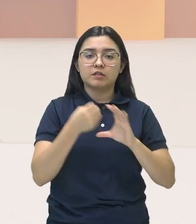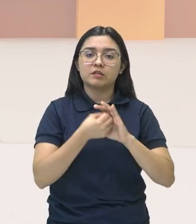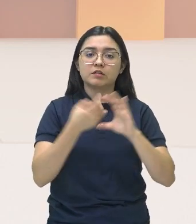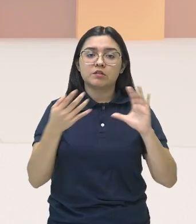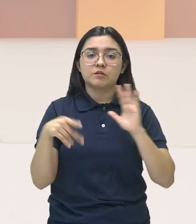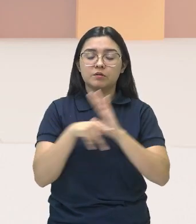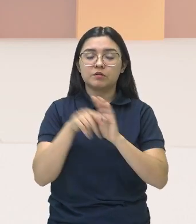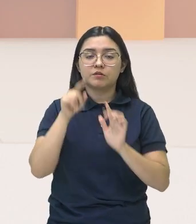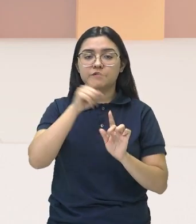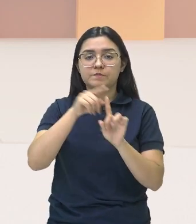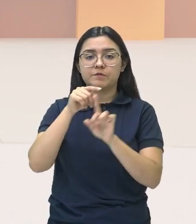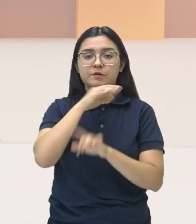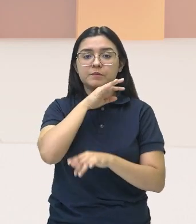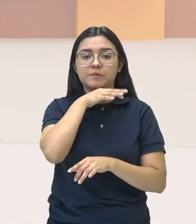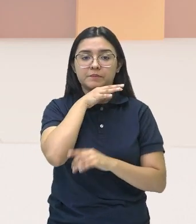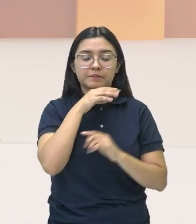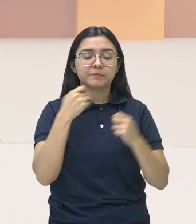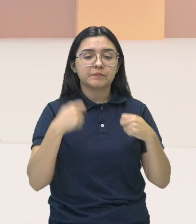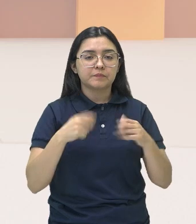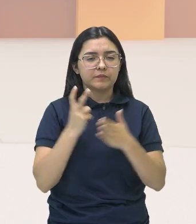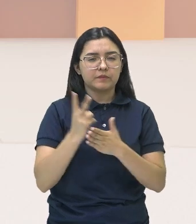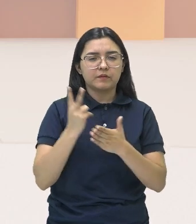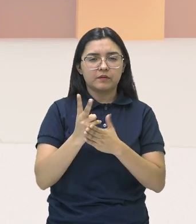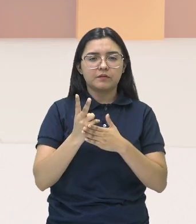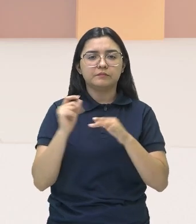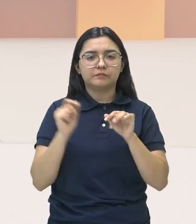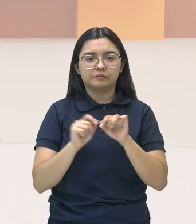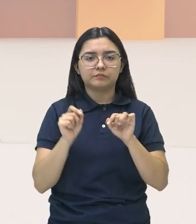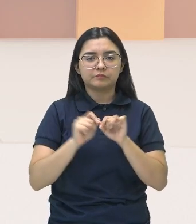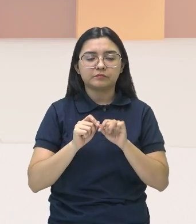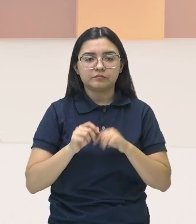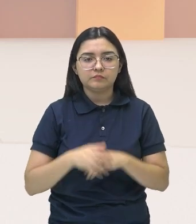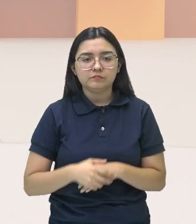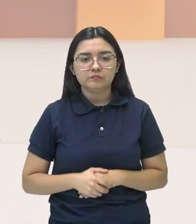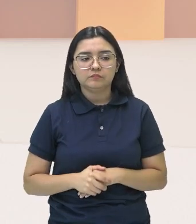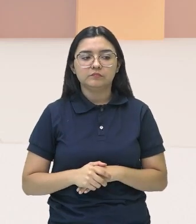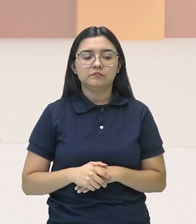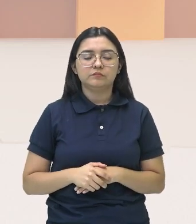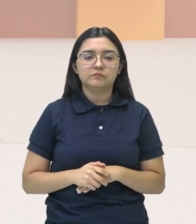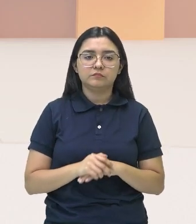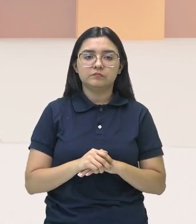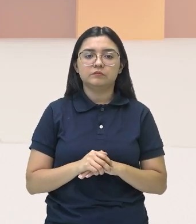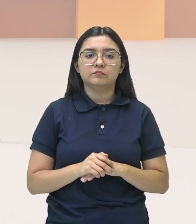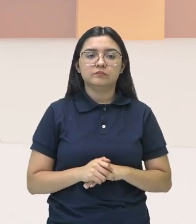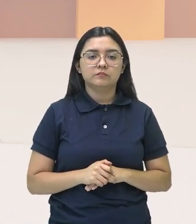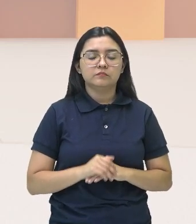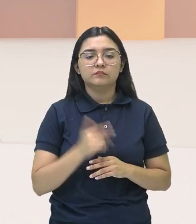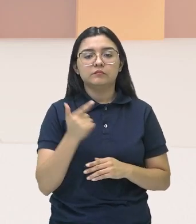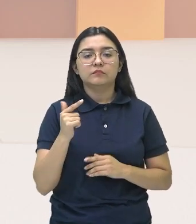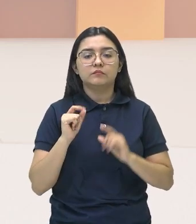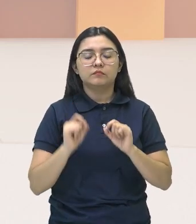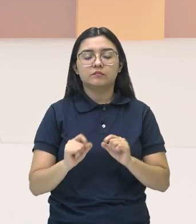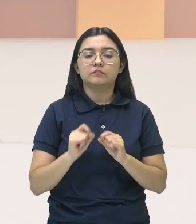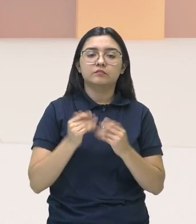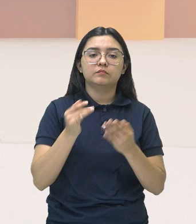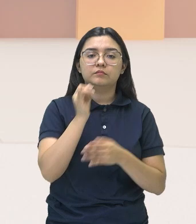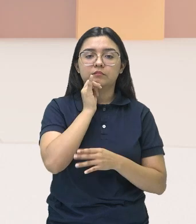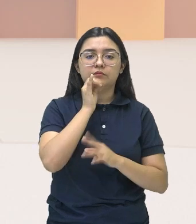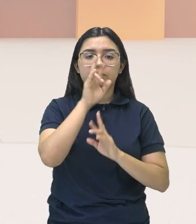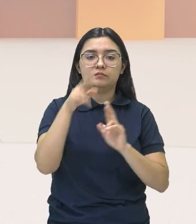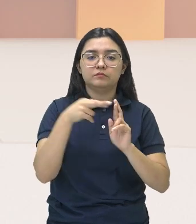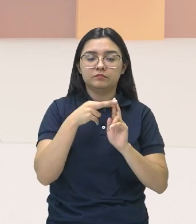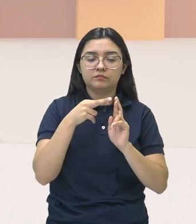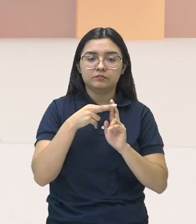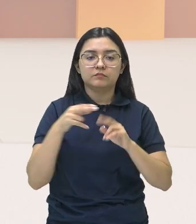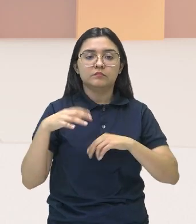daquela espécie que sempre fez isso e sempre vai fazer isso. Não se tem nenhum tipo de referência